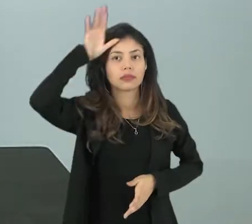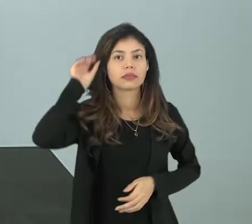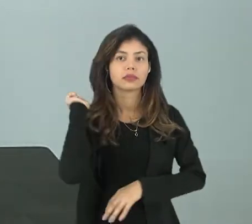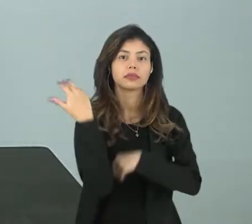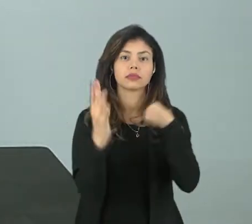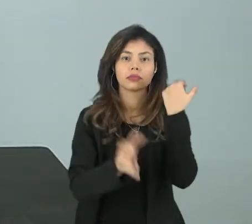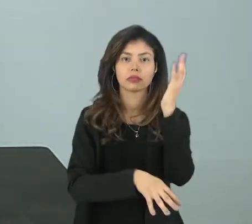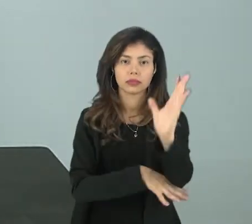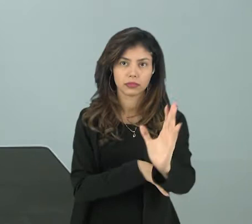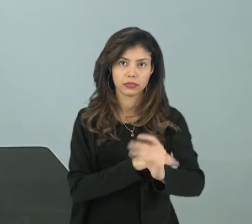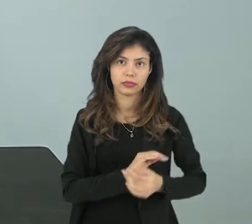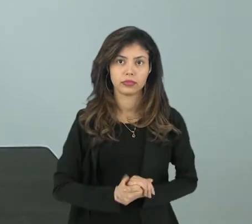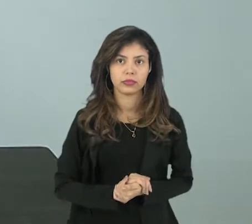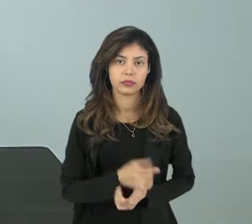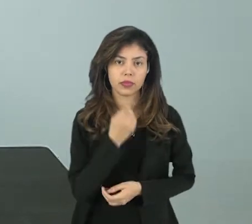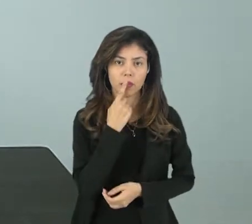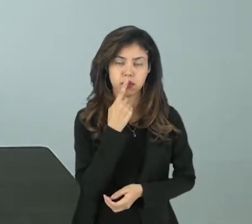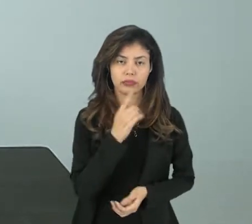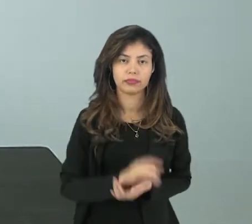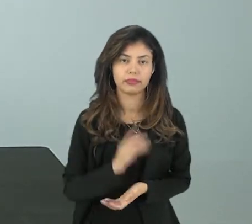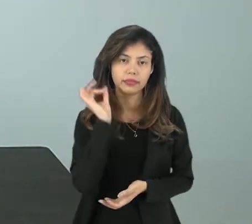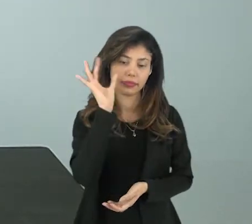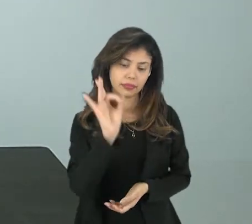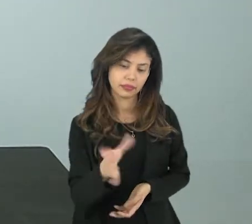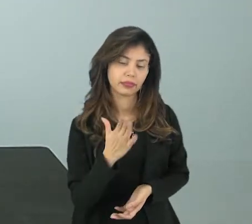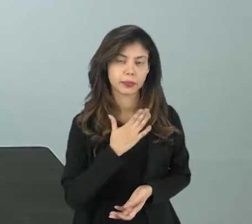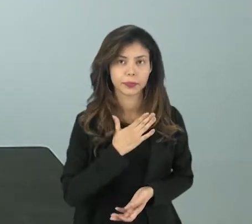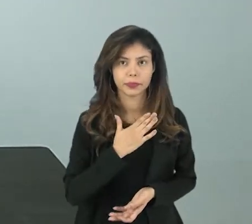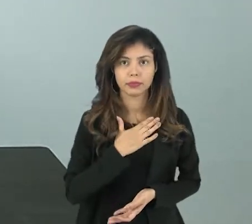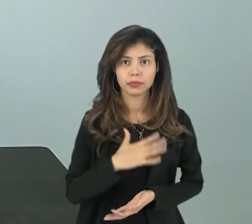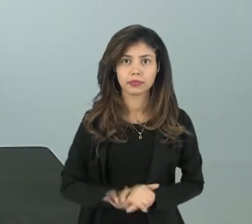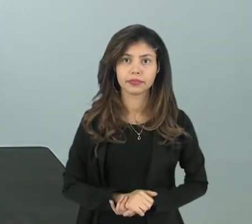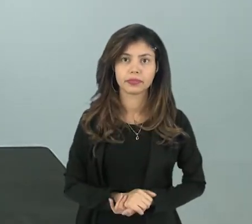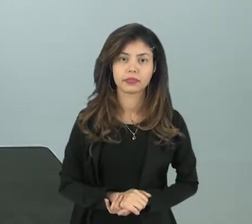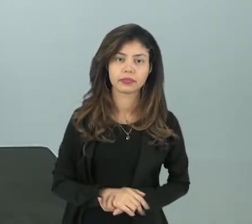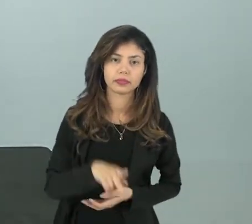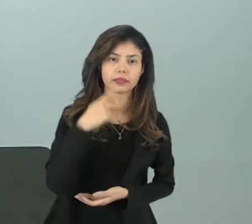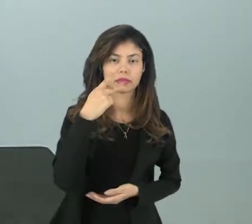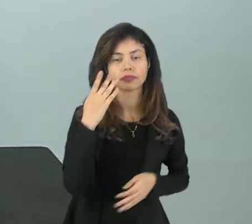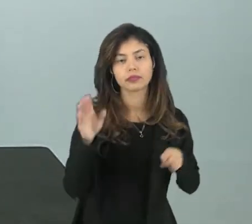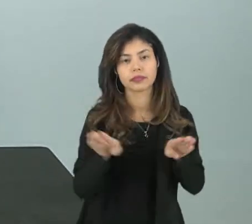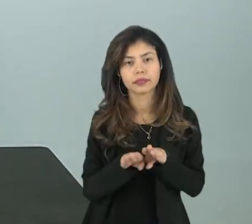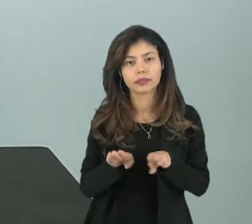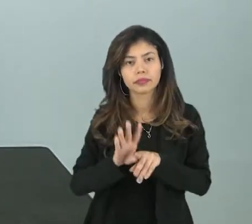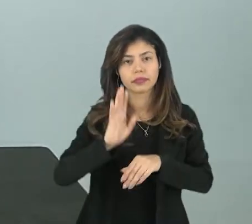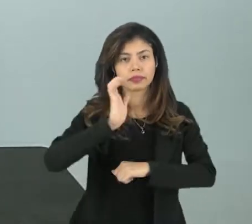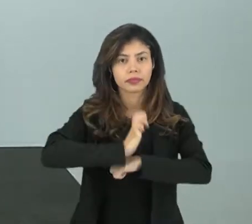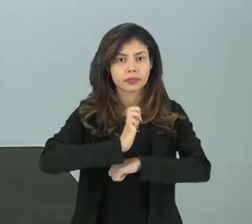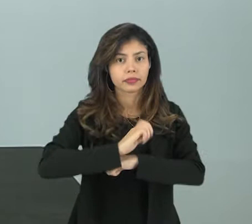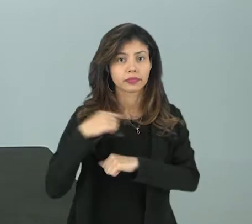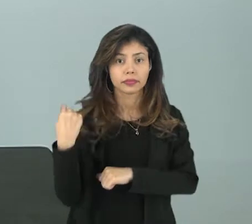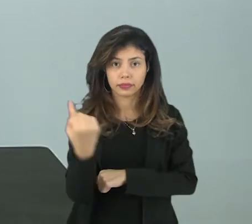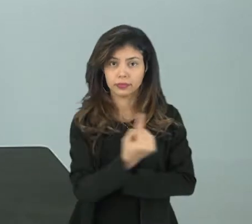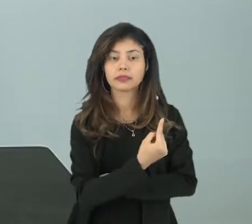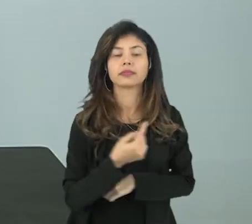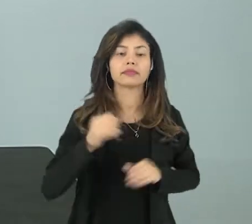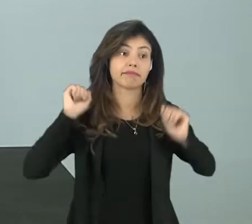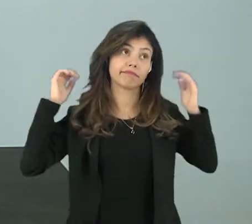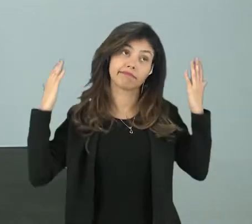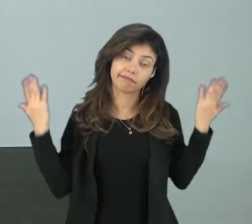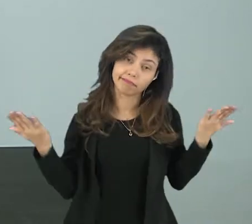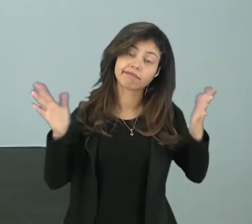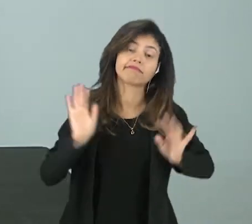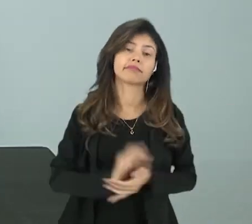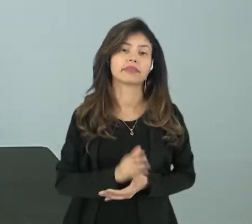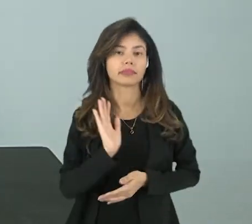amazônica bem pertinho de cada um de nós. Falamos também que o nosso estado todo, graças a Deus nós